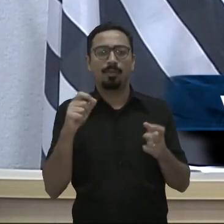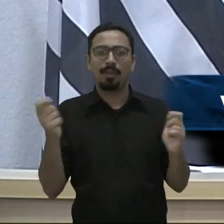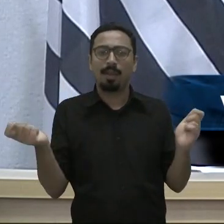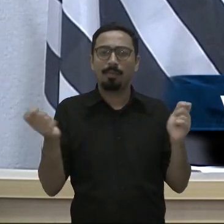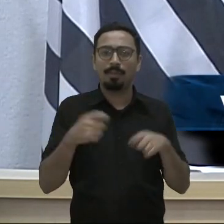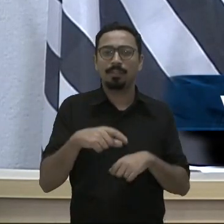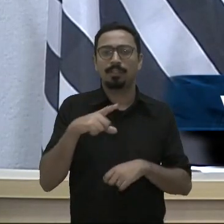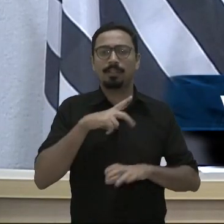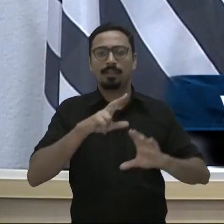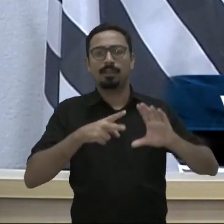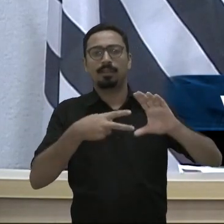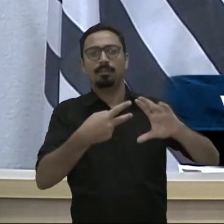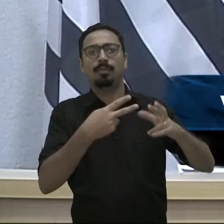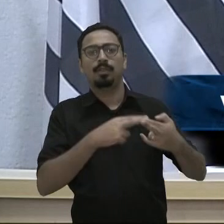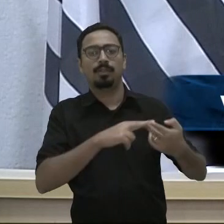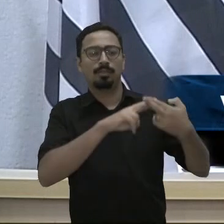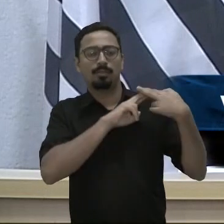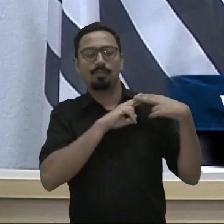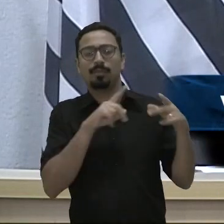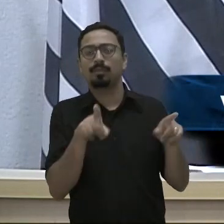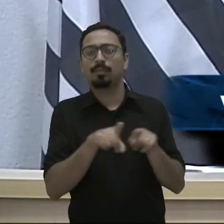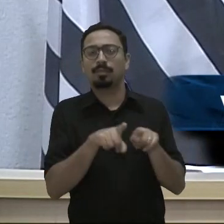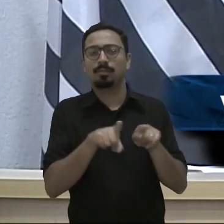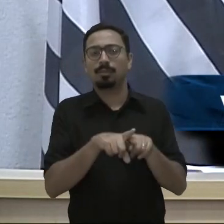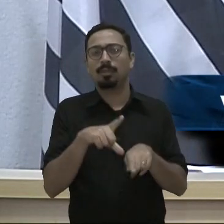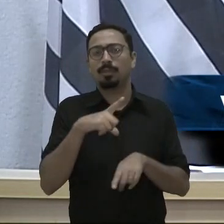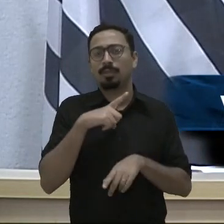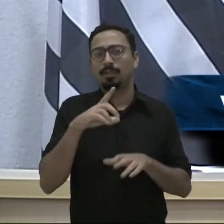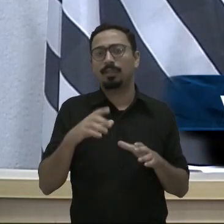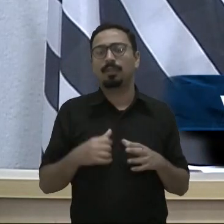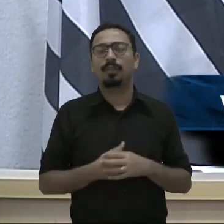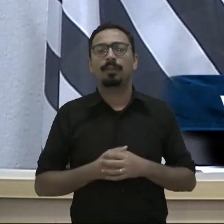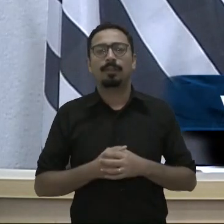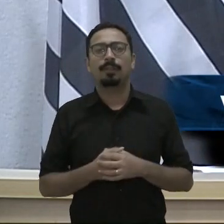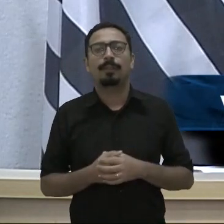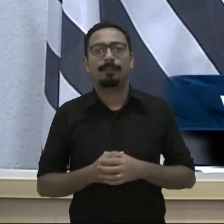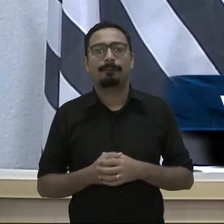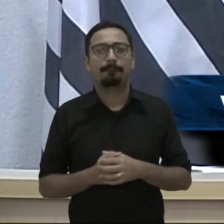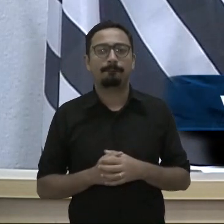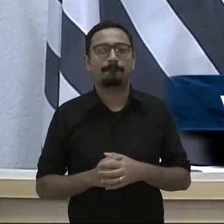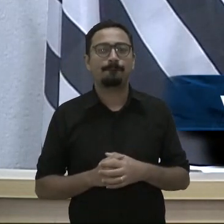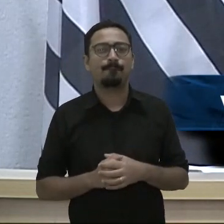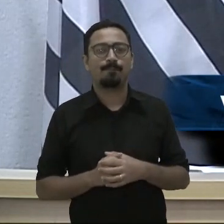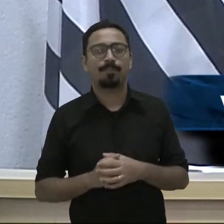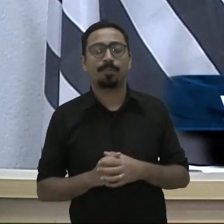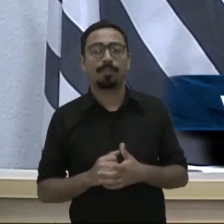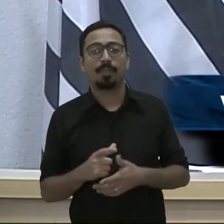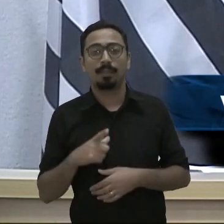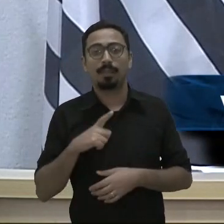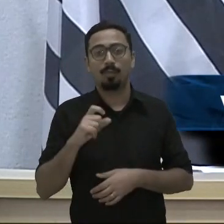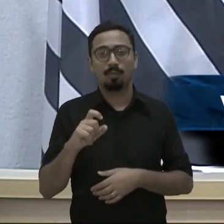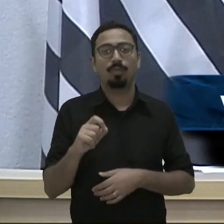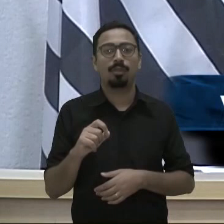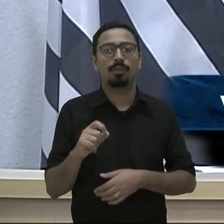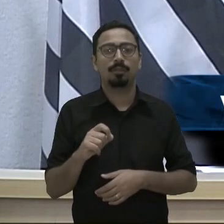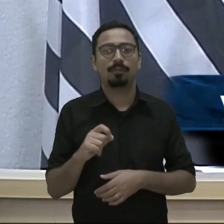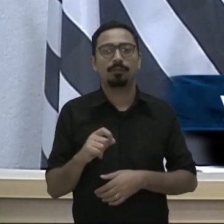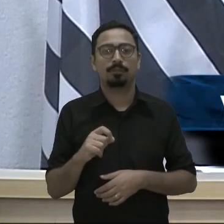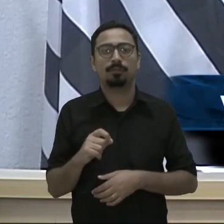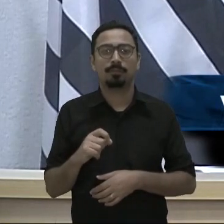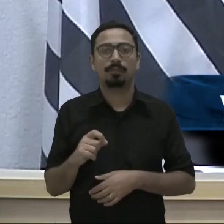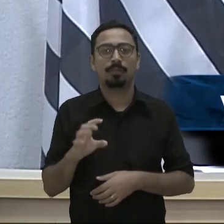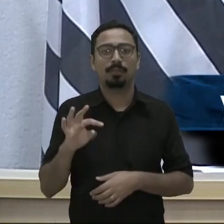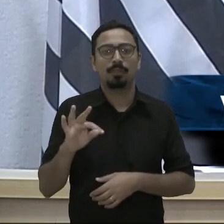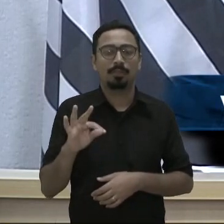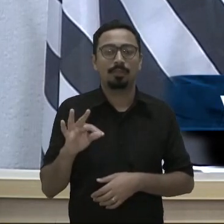uma Câmara, a responsabilidade que é uma Câmara de Vereadores, e o quanto que a gente tem, inclusive, esses órgãos, o Tribunal